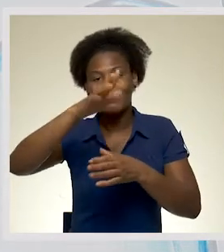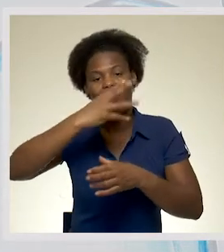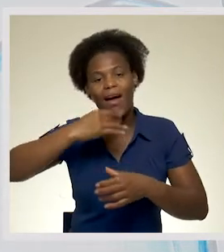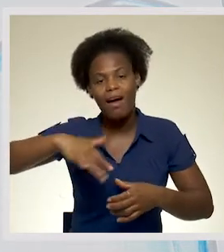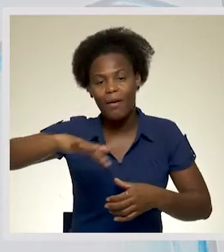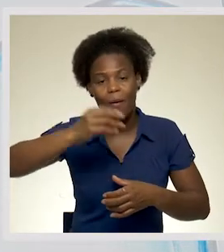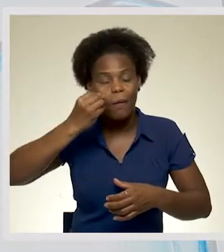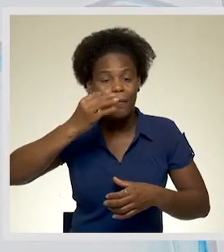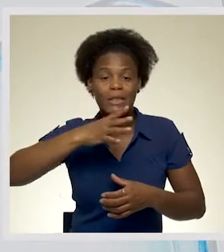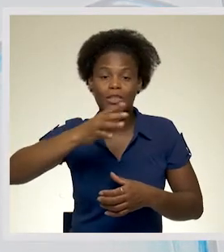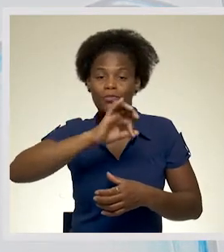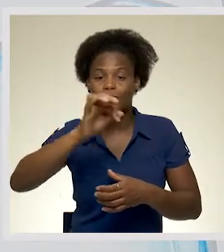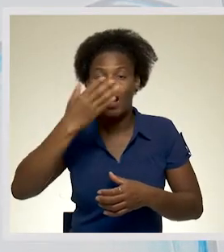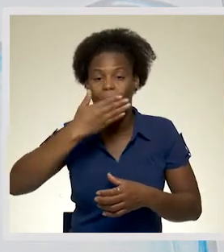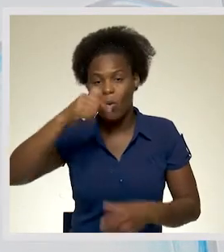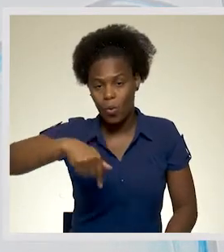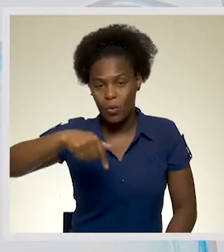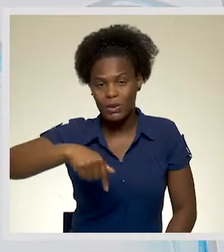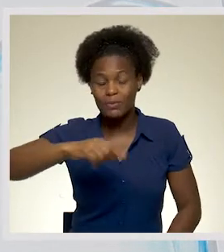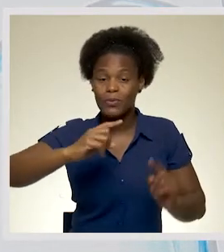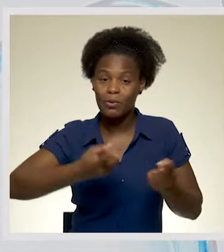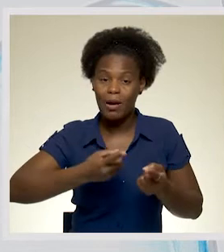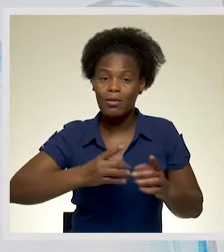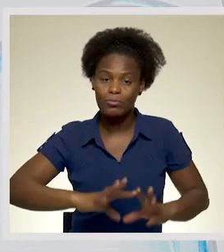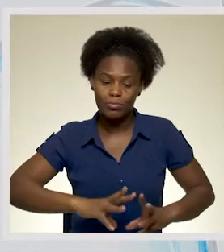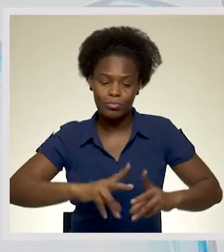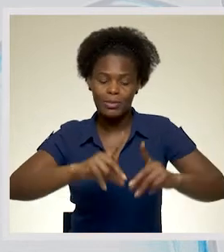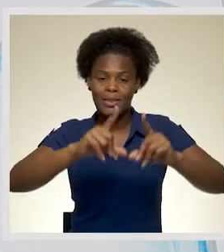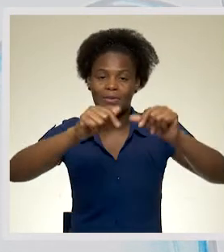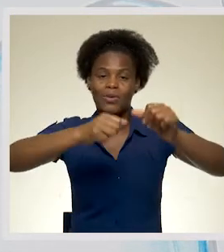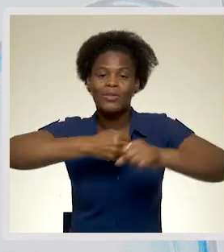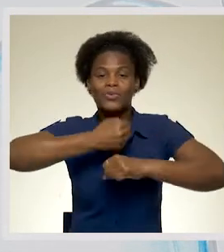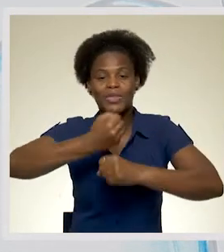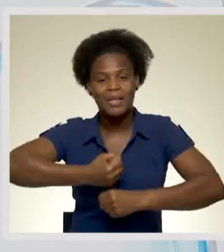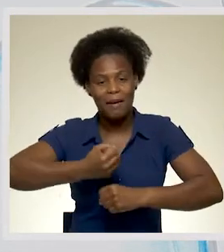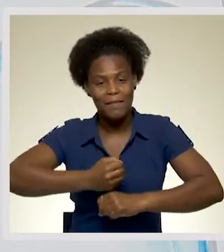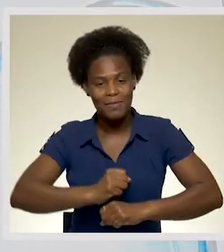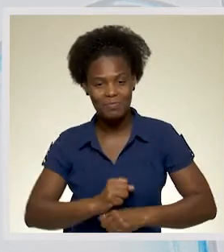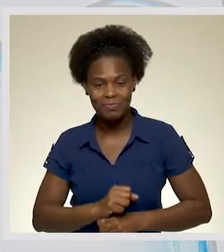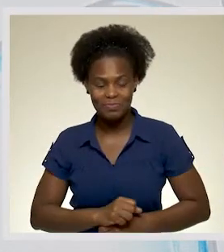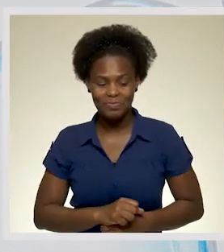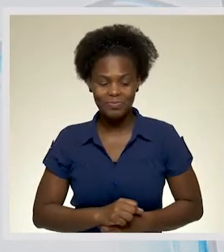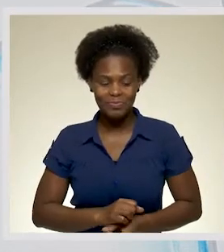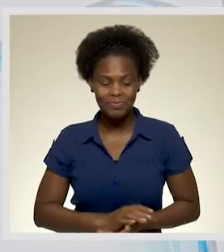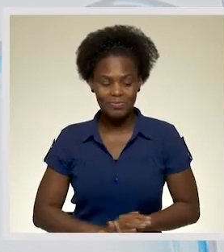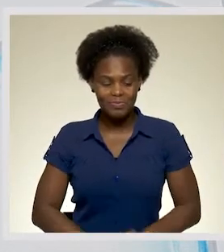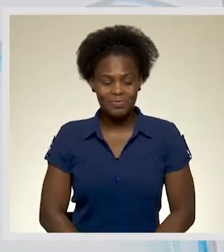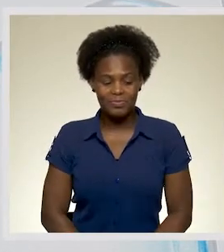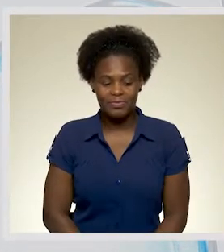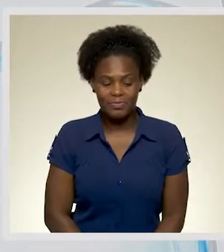nossa aula de hoje, o sumário é desenvolvimento sustentável.